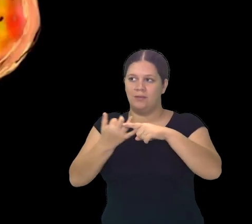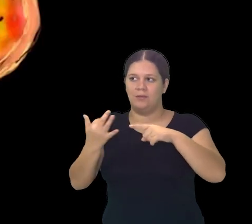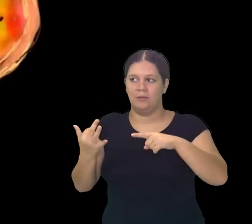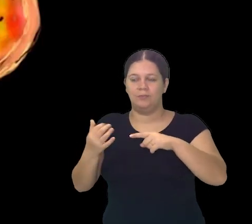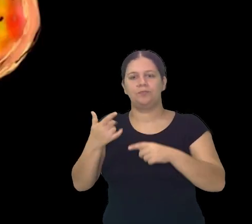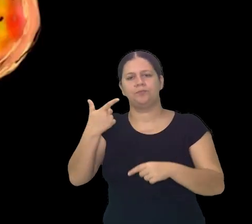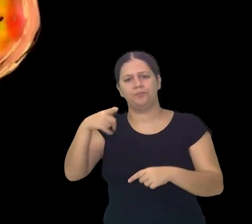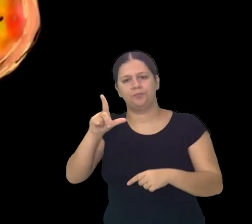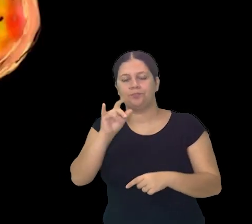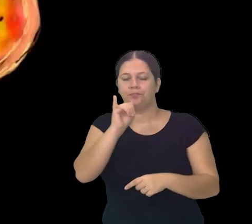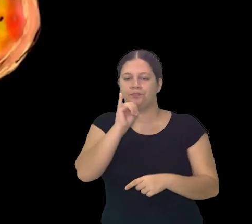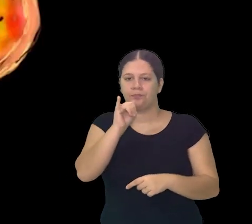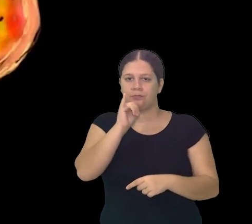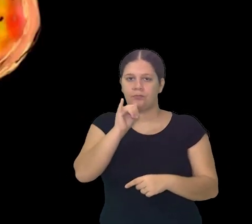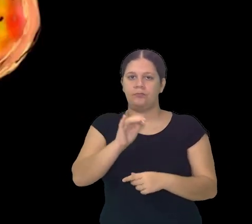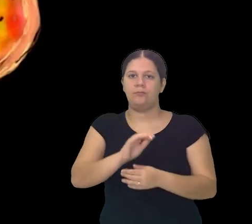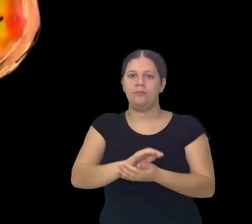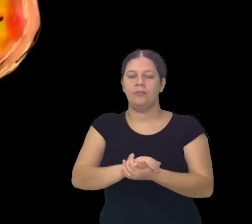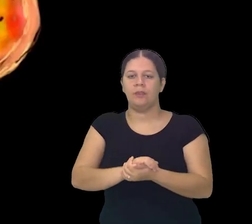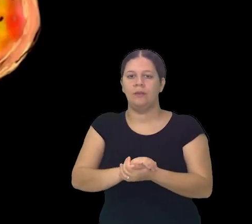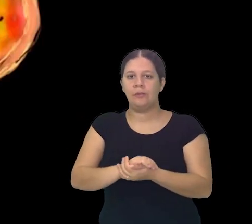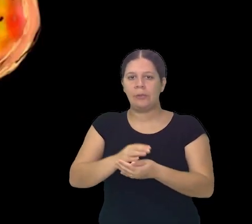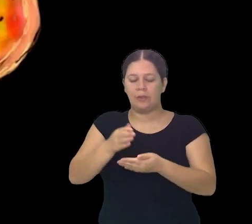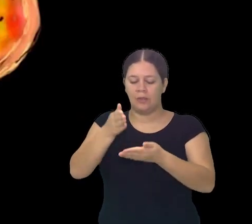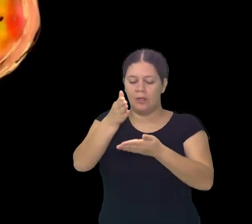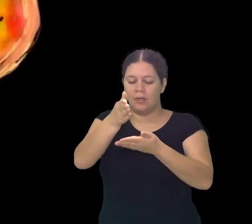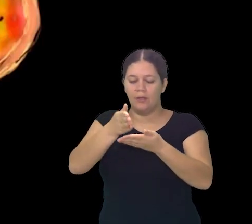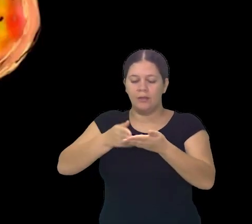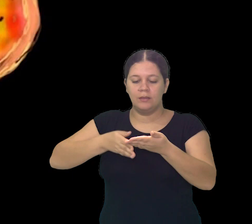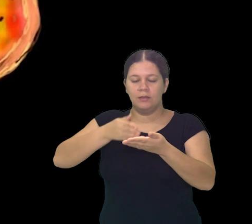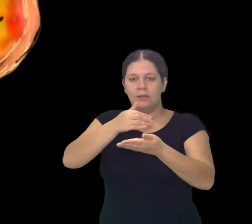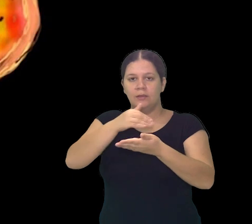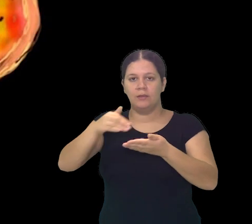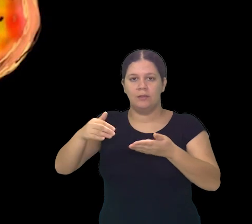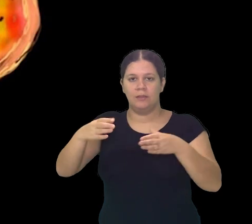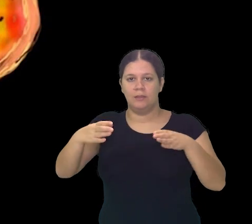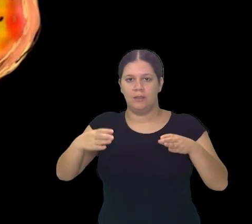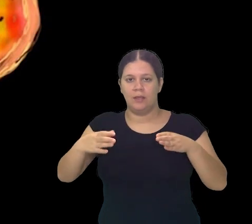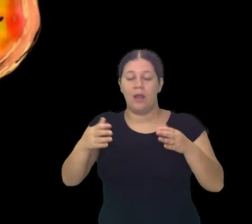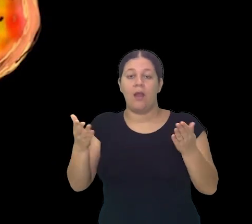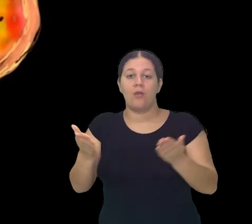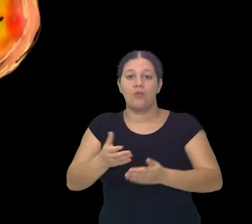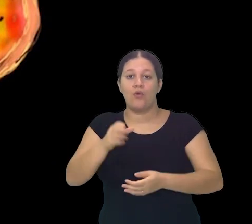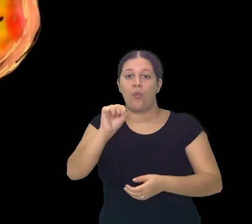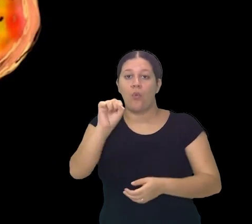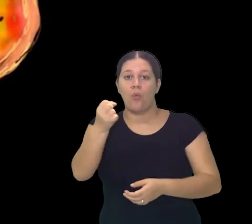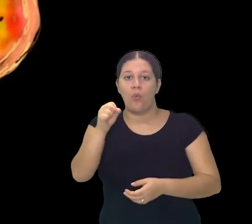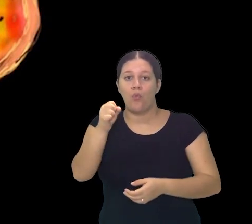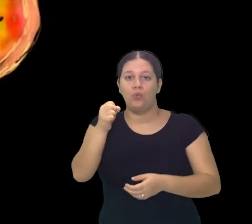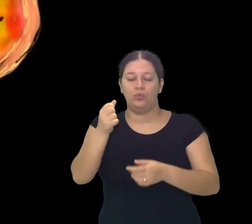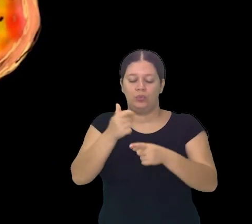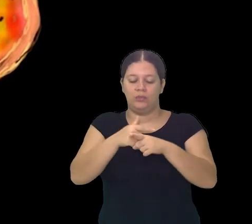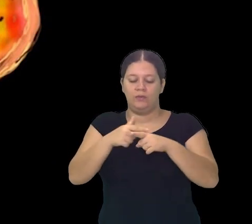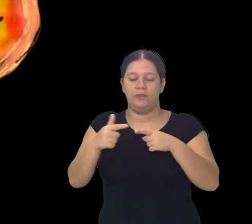equivalentes. Vamos fazer outro. Em vez de só dividir em 4 pedaços iguais, vamos dividir em 8 pedaços.